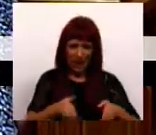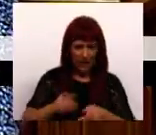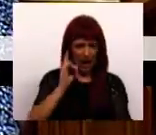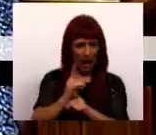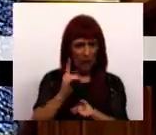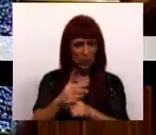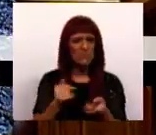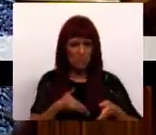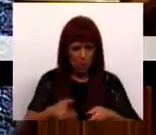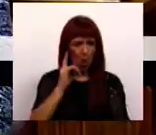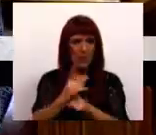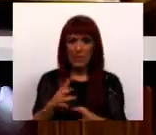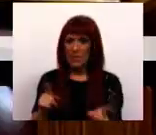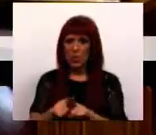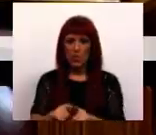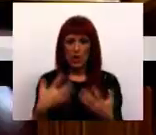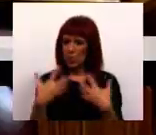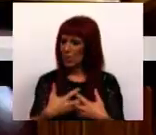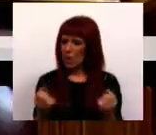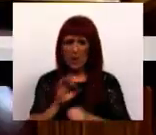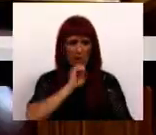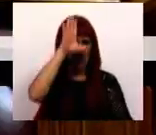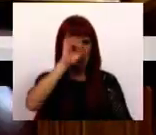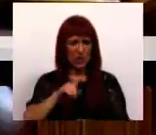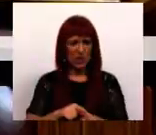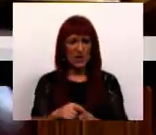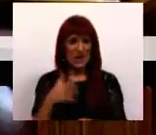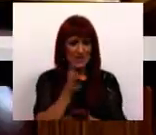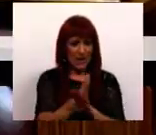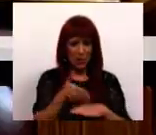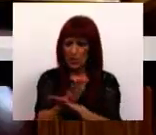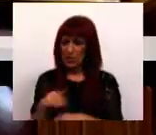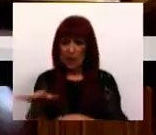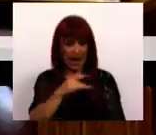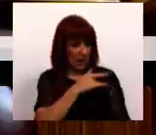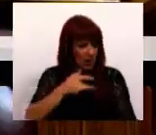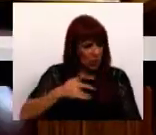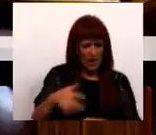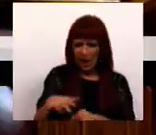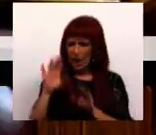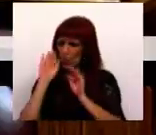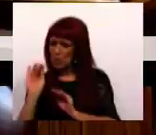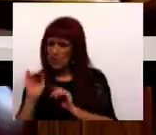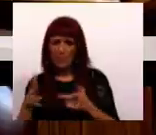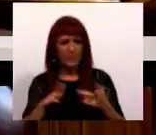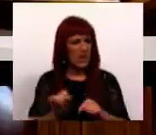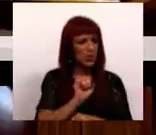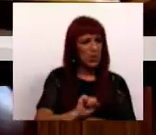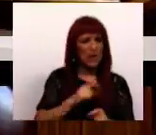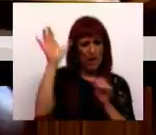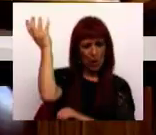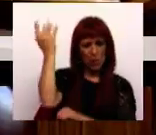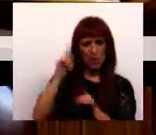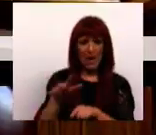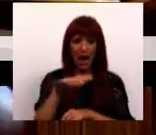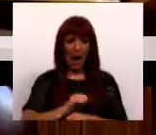caminho, trilhar esse caminho, mas não há dúvida, Sr. Primeiro-Ministro, que há setores, designadamente na área da saúde, na área da educação, na área da